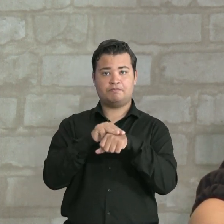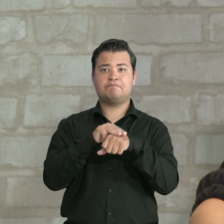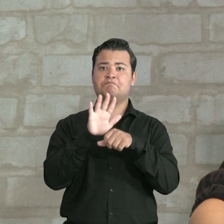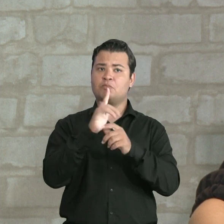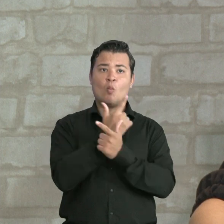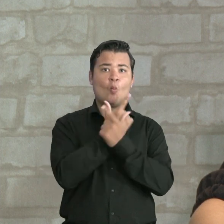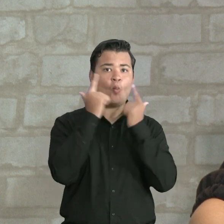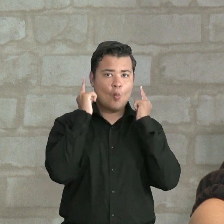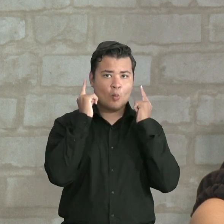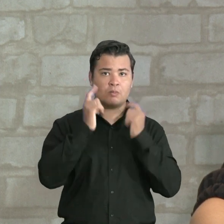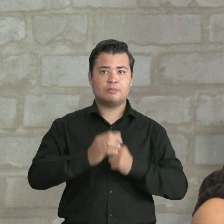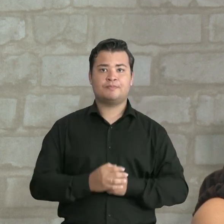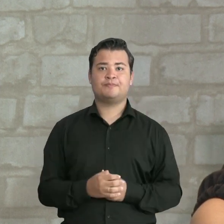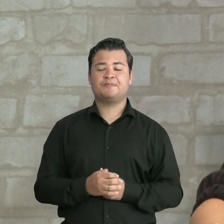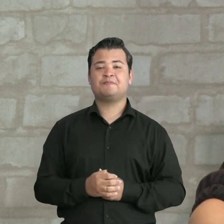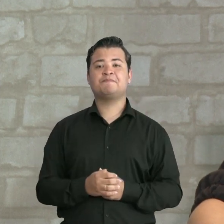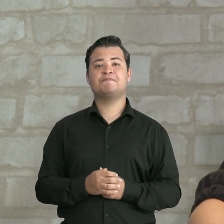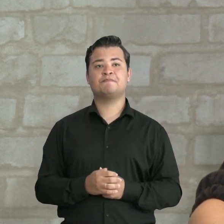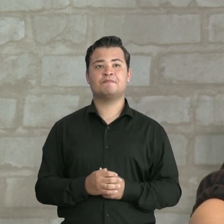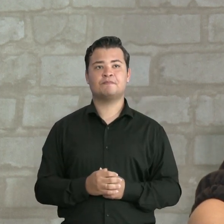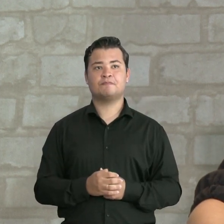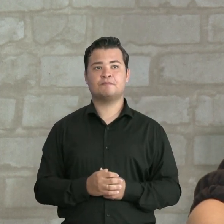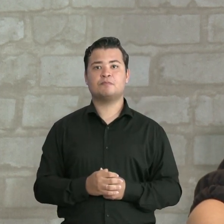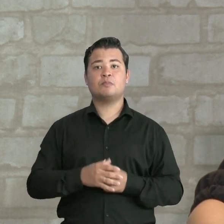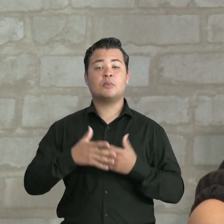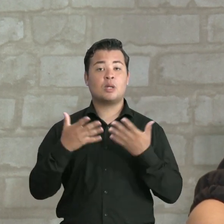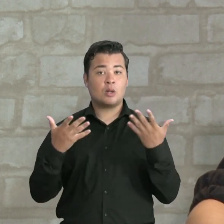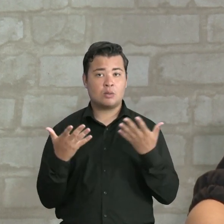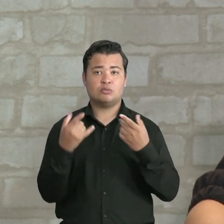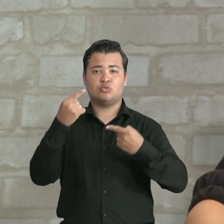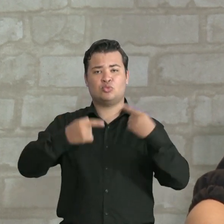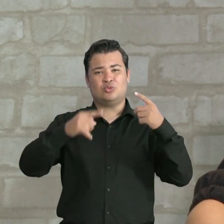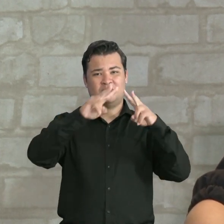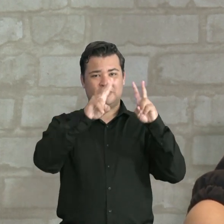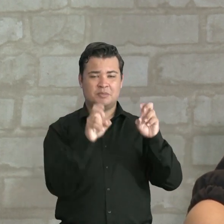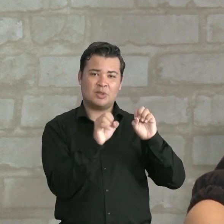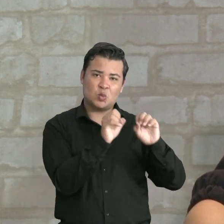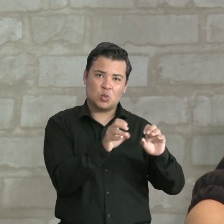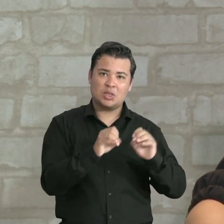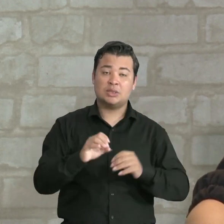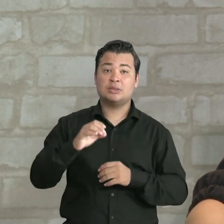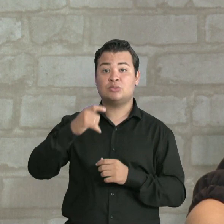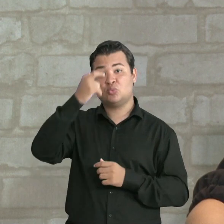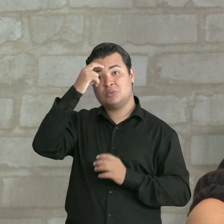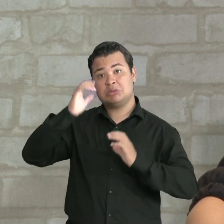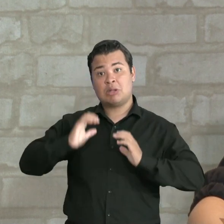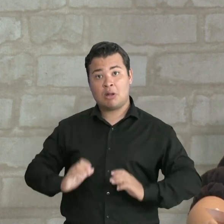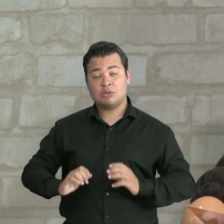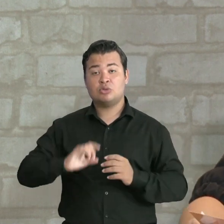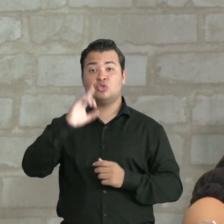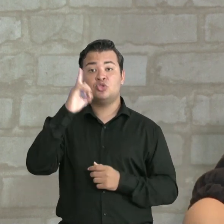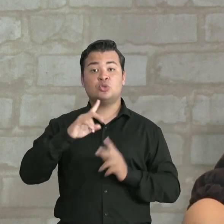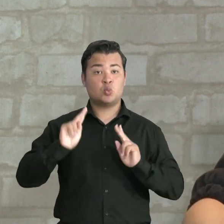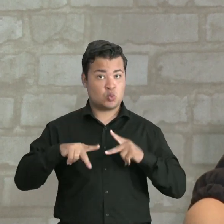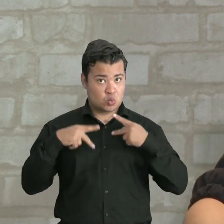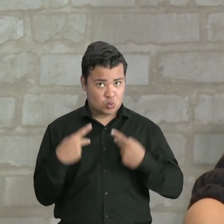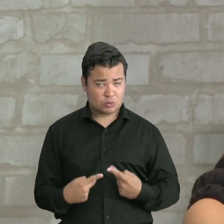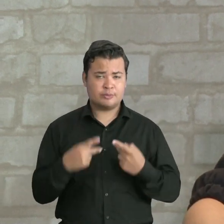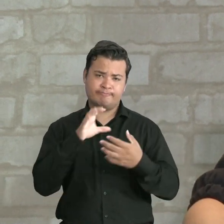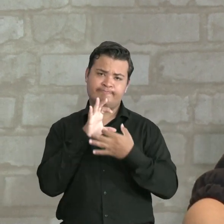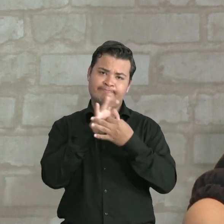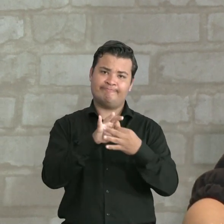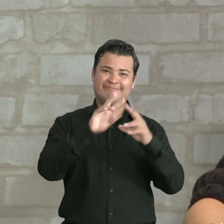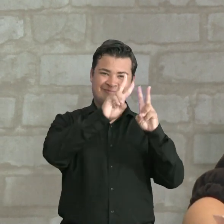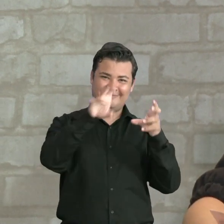não usa barba. Bom, e para discutir conosco educação, cidadania e direitos humanos, dentro dessas temáticas